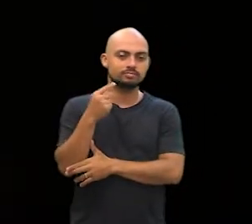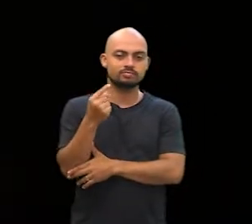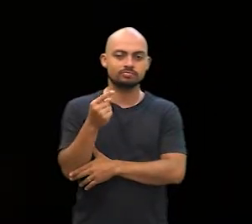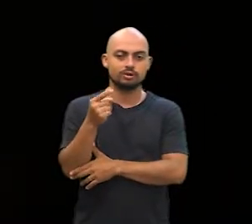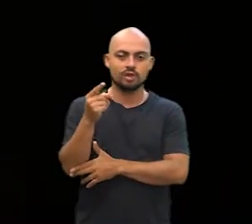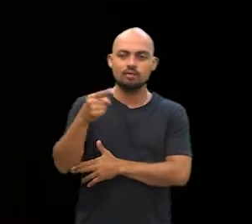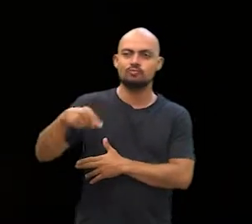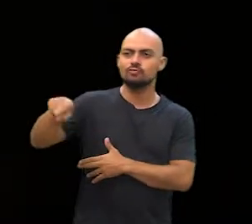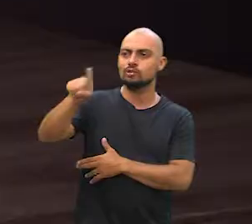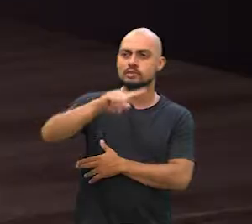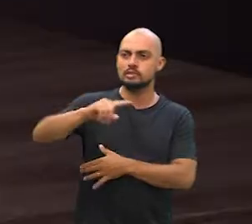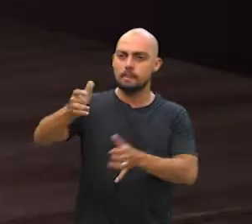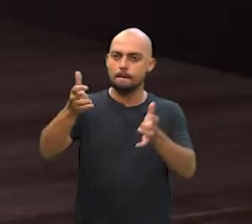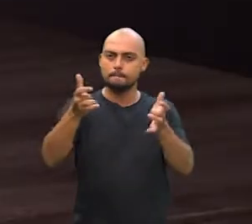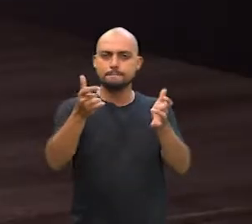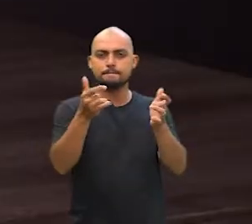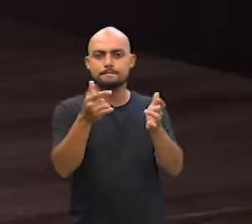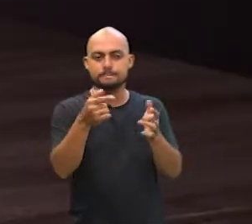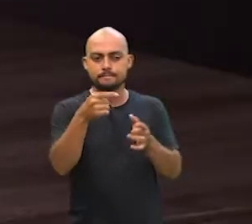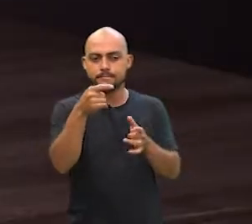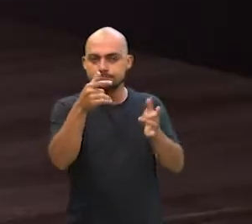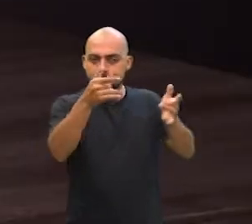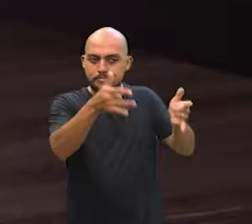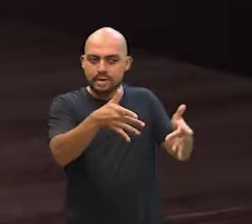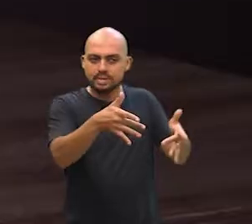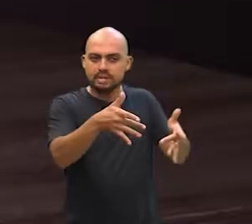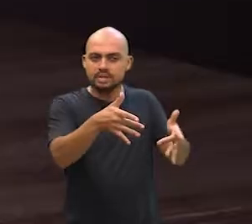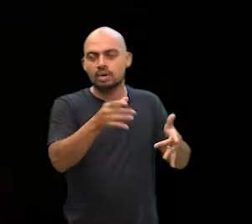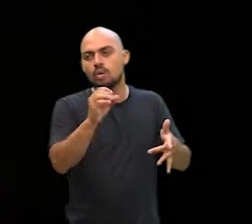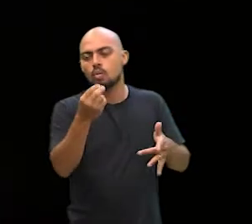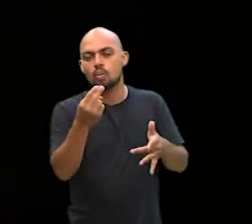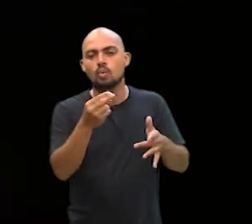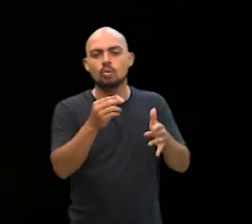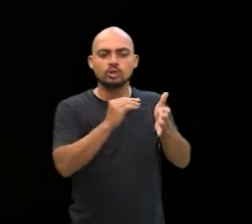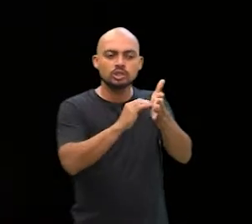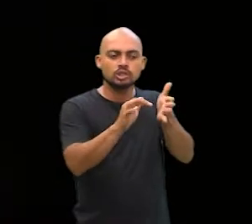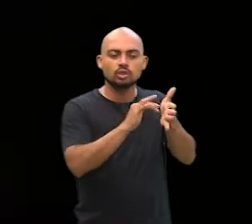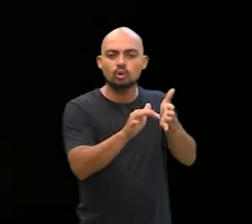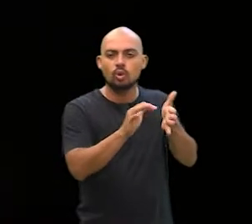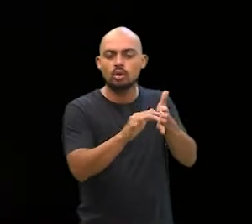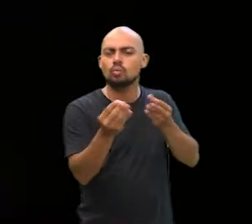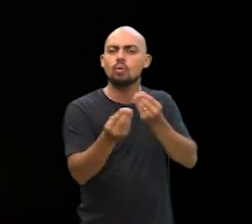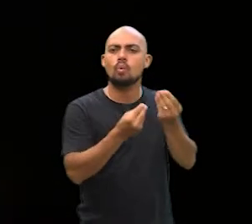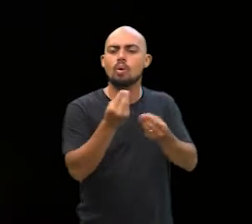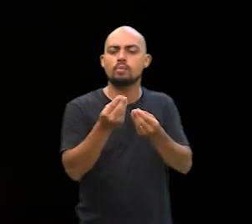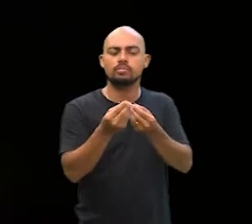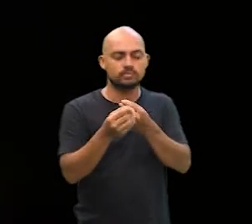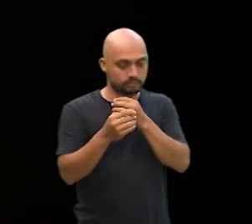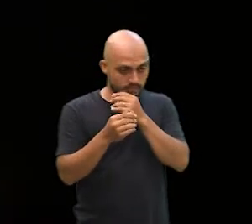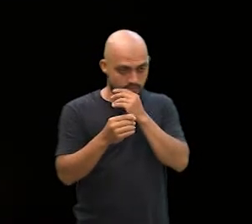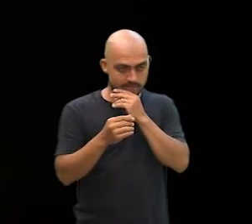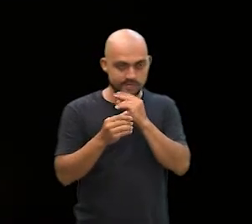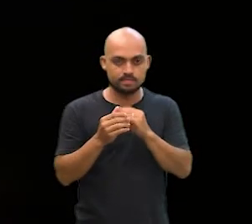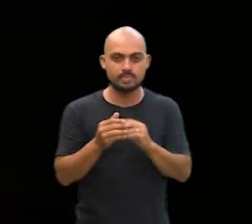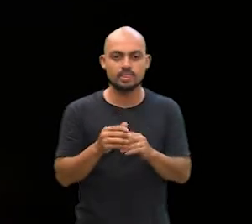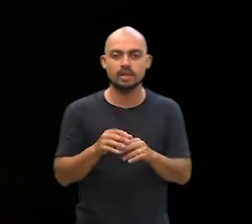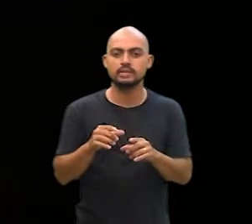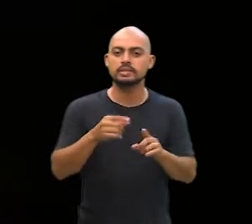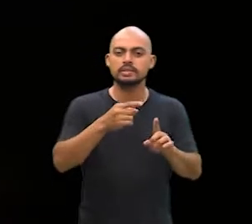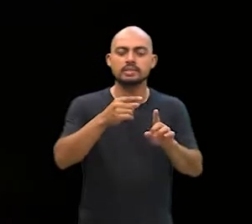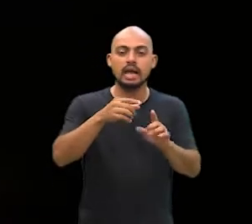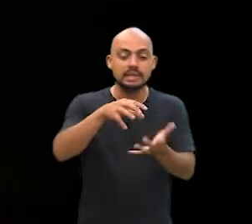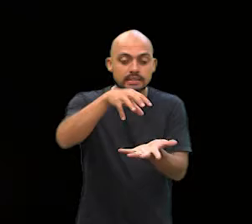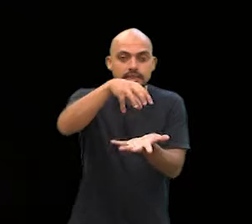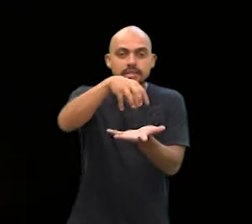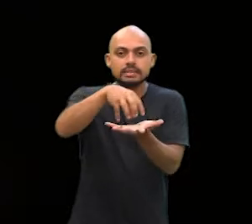vocês deixaram a aceleradora, montaram um escritório lá ou não? Estão concentrados no que diz respeito à sede